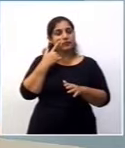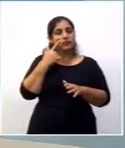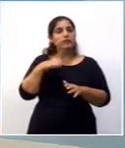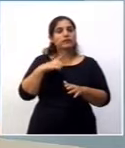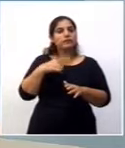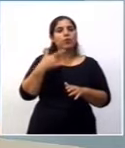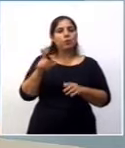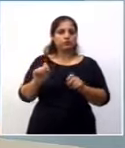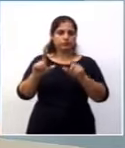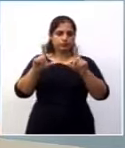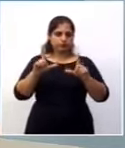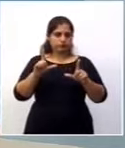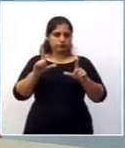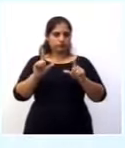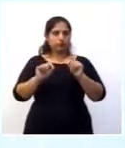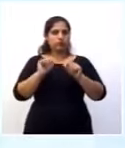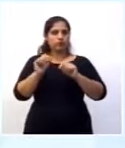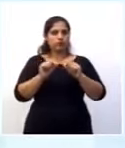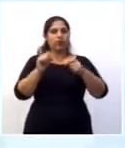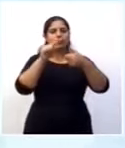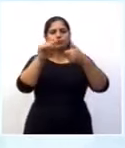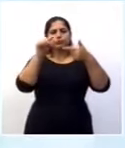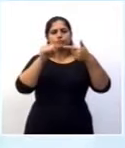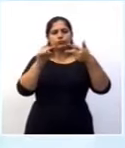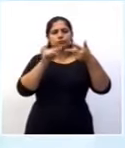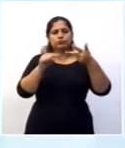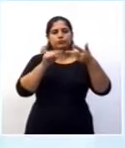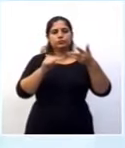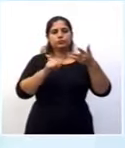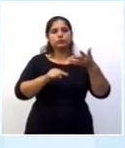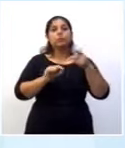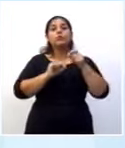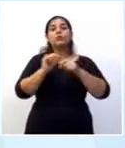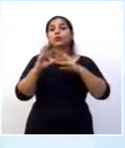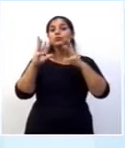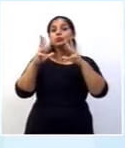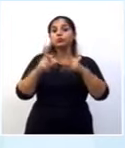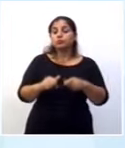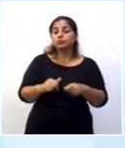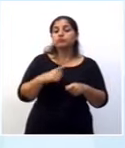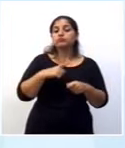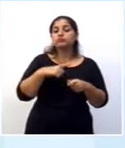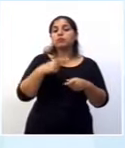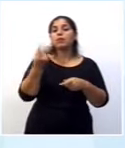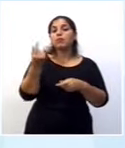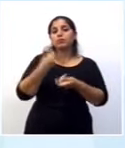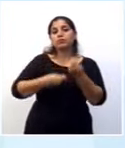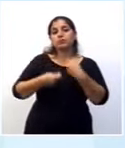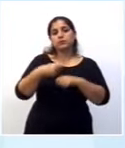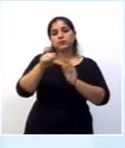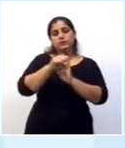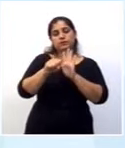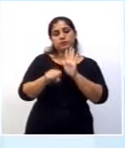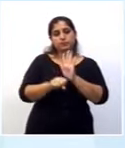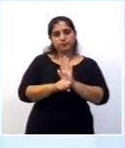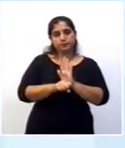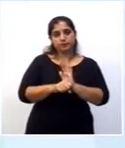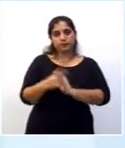o próximo slide, nós vamos ter aí a lista de todos os itens aí da economia do